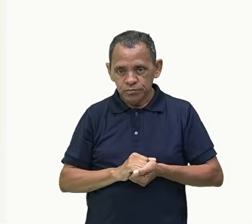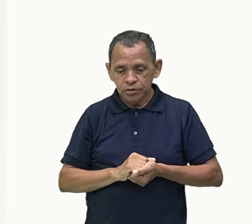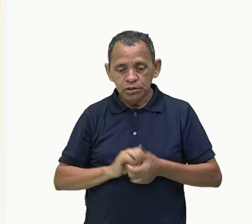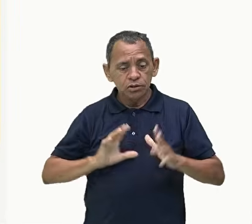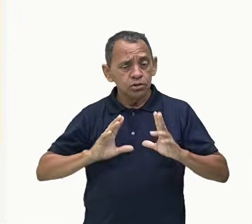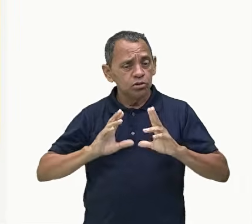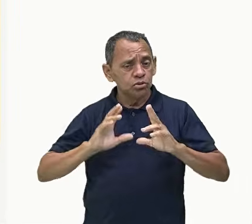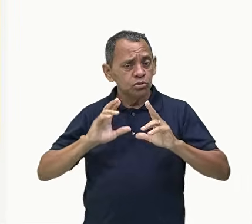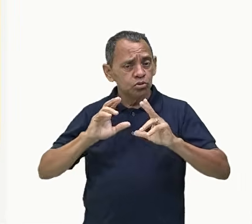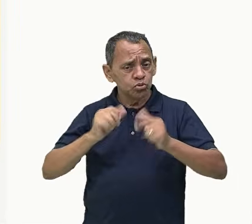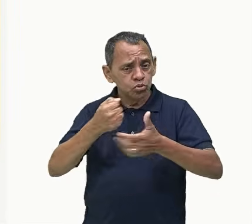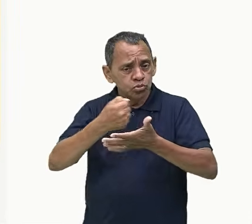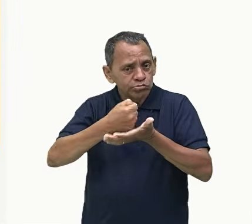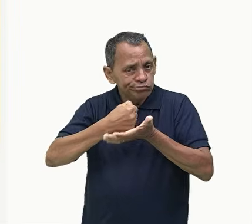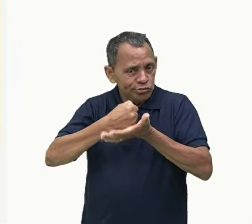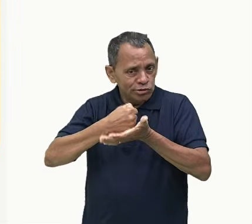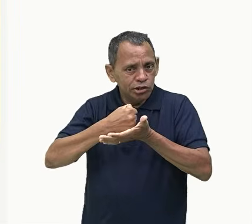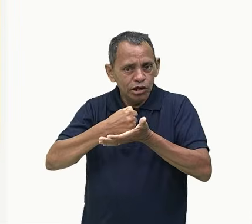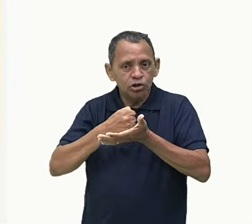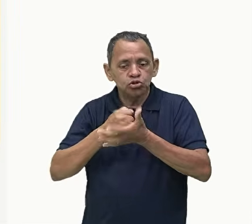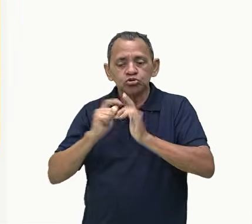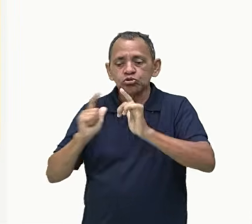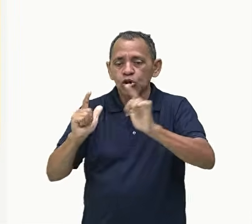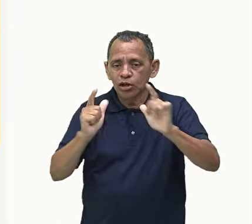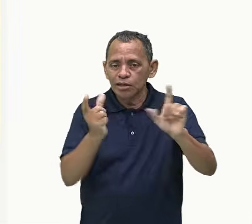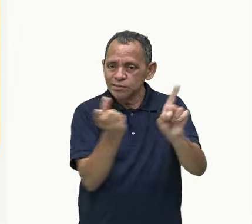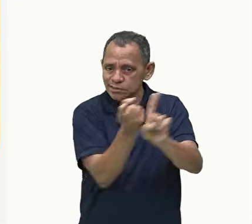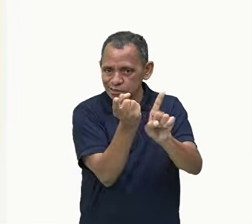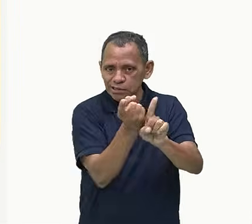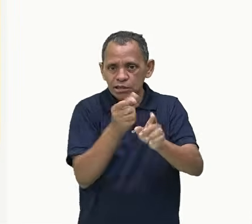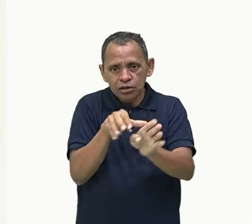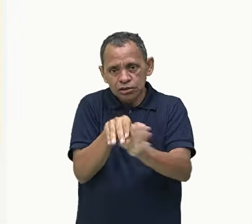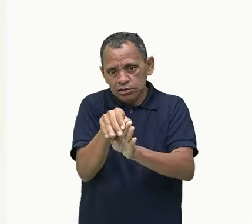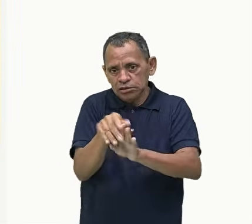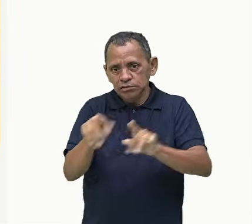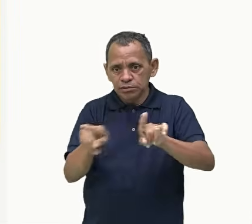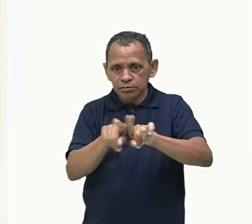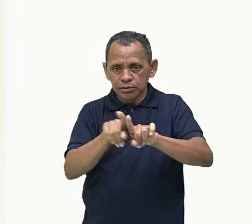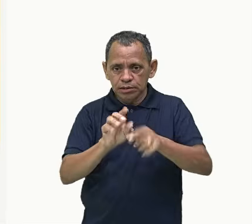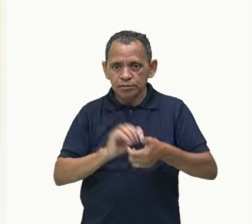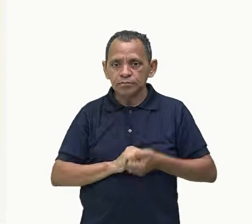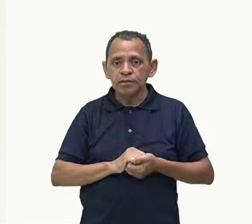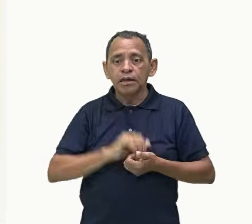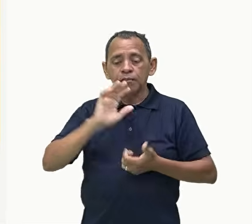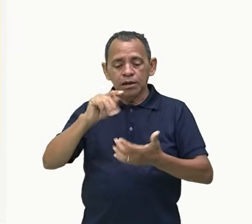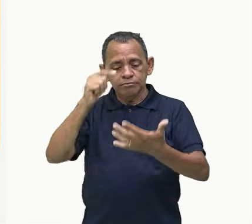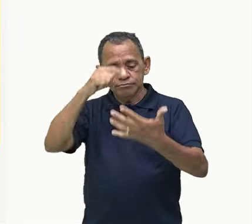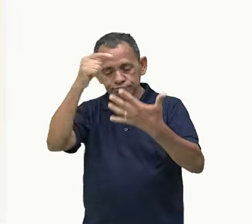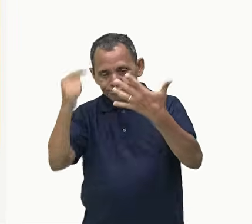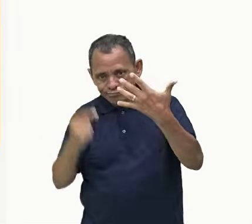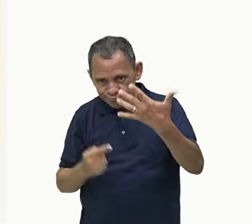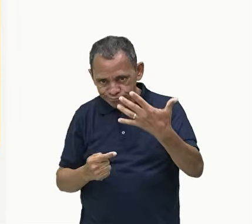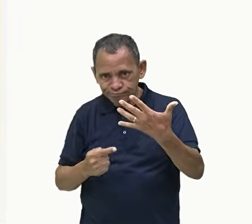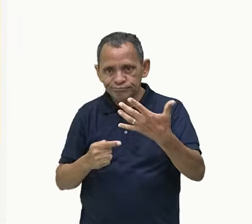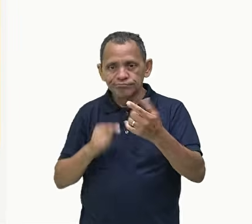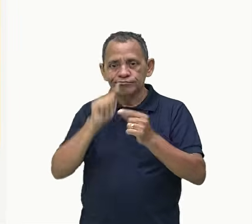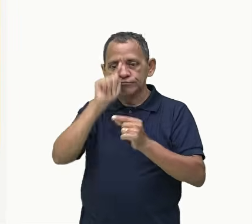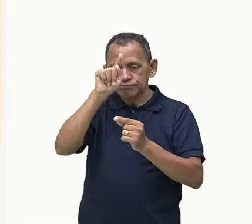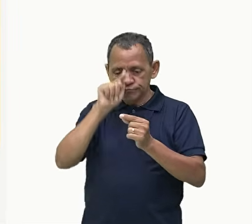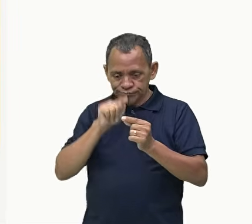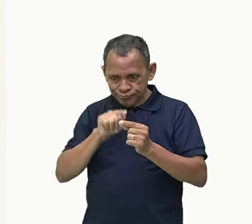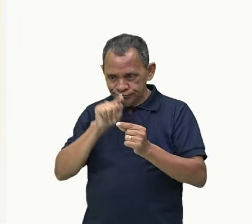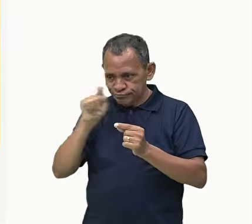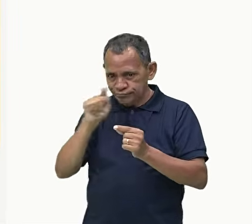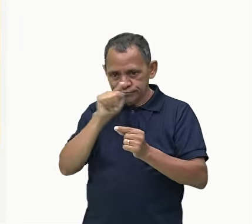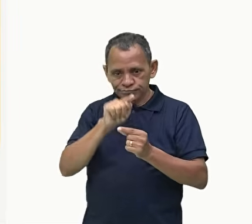nos ajudando a localização, a orientação. Mas, além dos pontos cardeais, também teremos